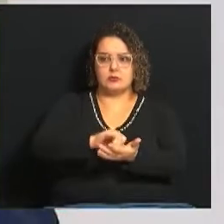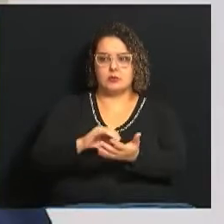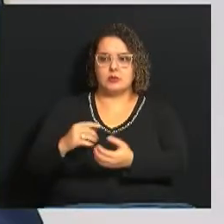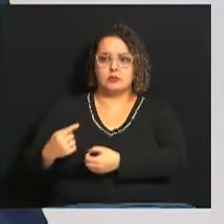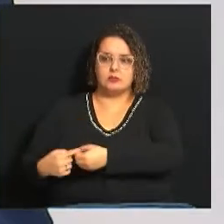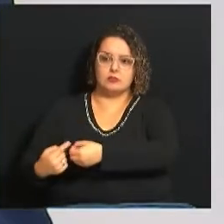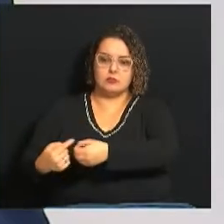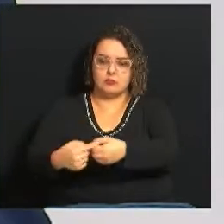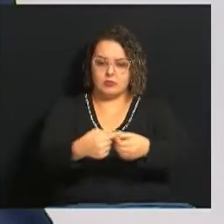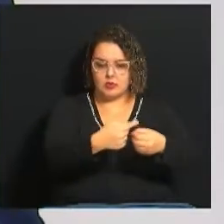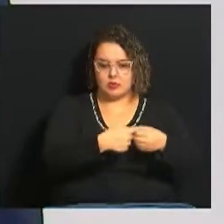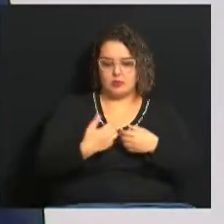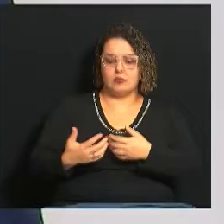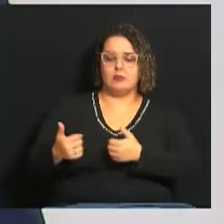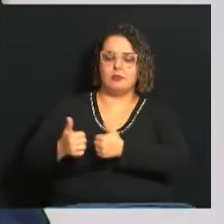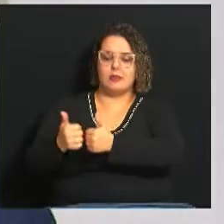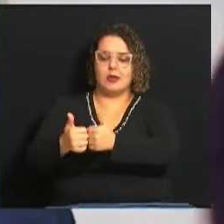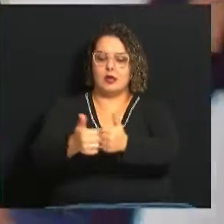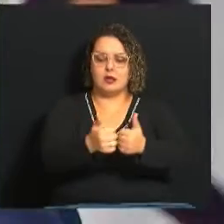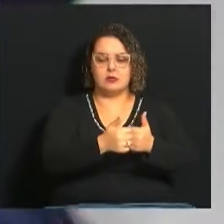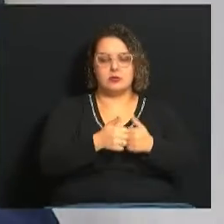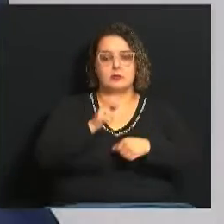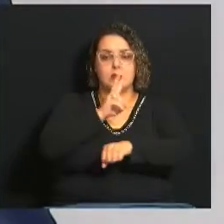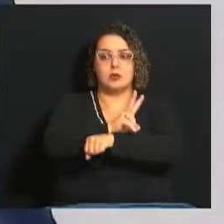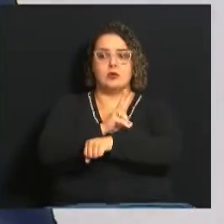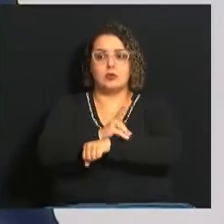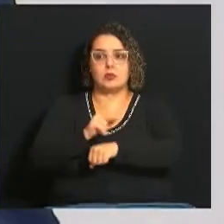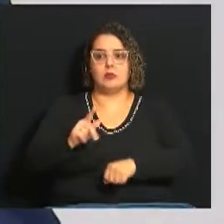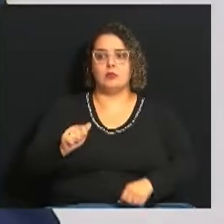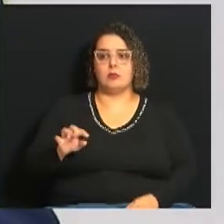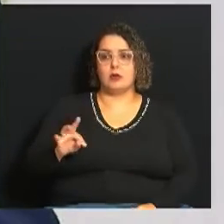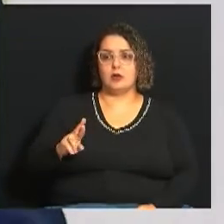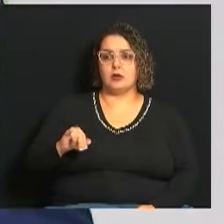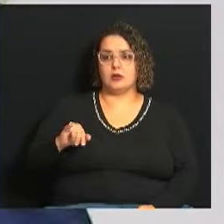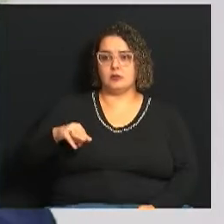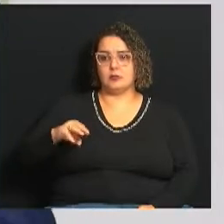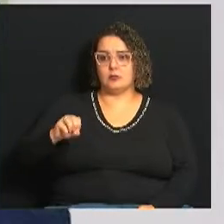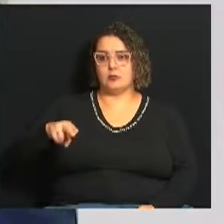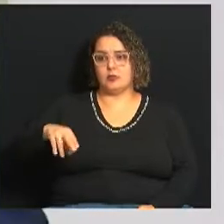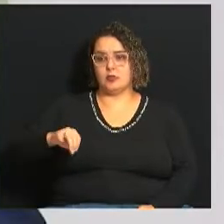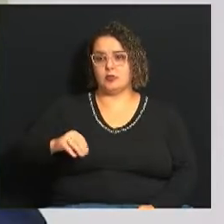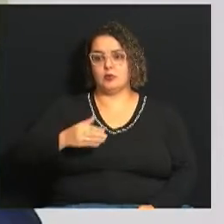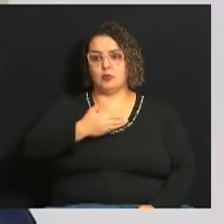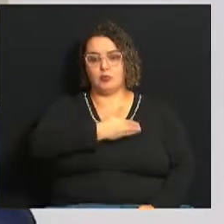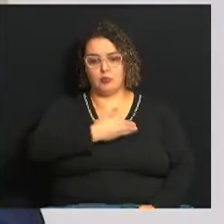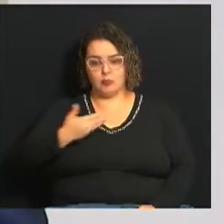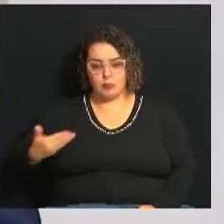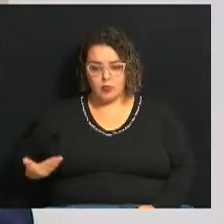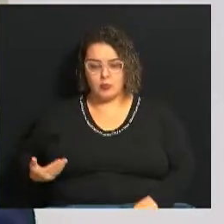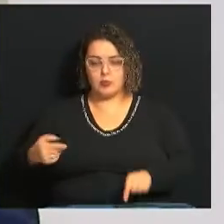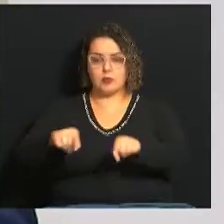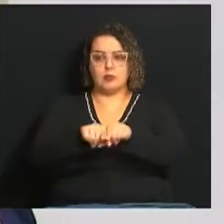para preservar o patrimônio público e também o patrimônio privado, né? Esse programa